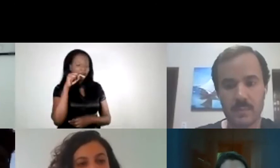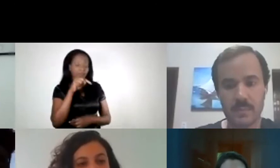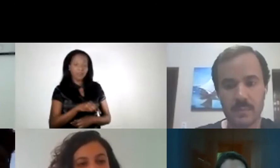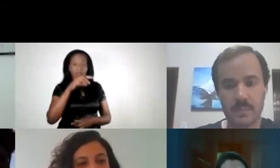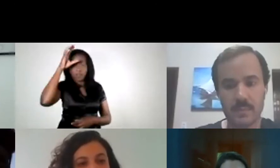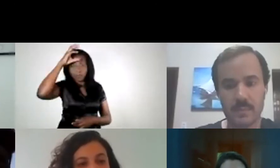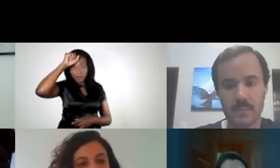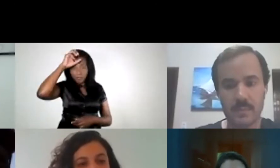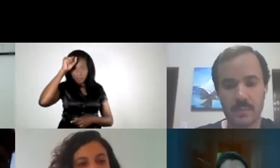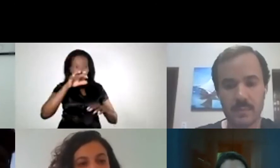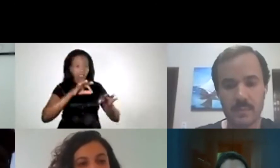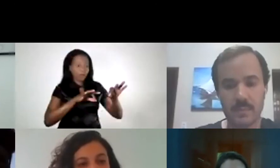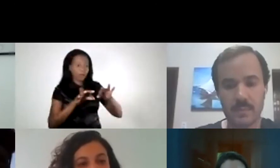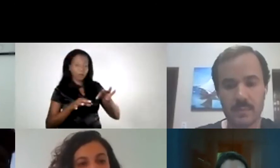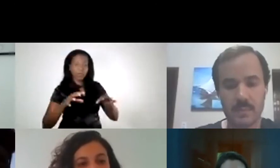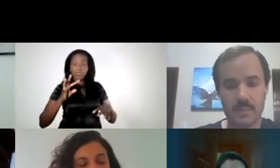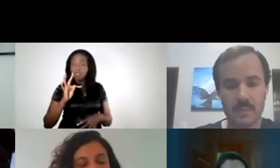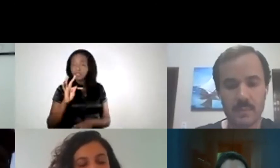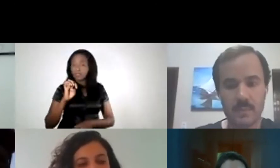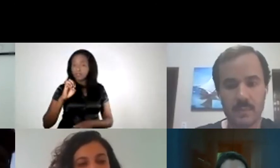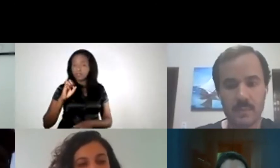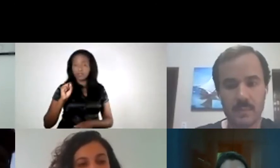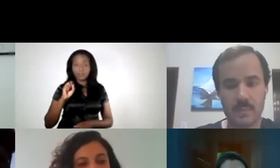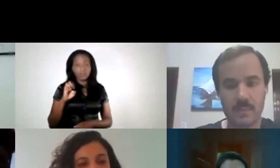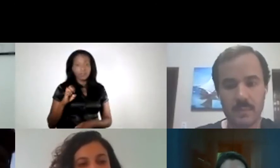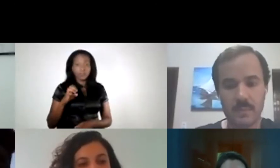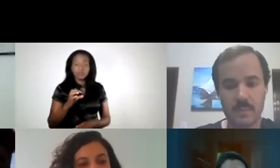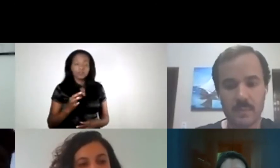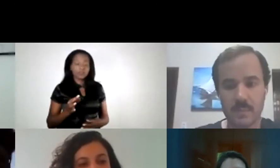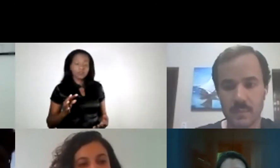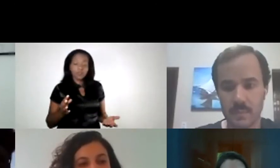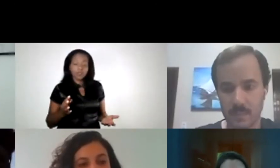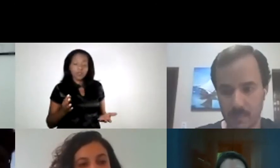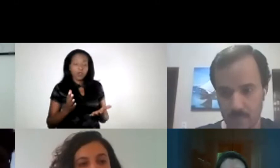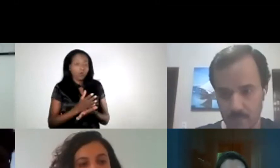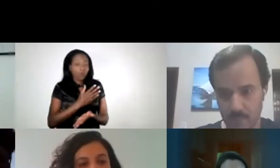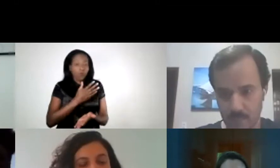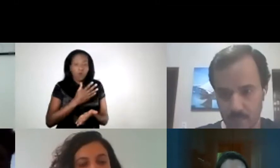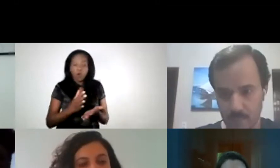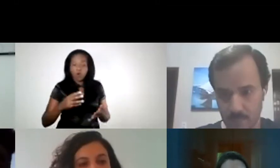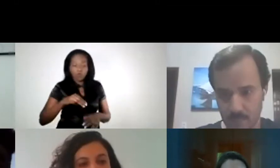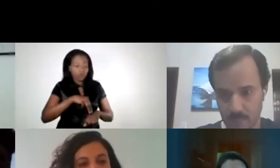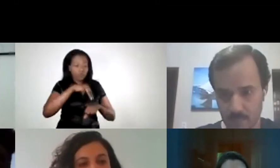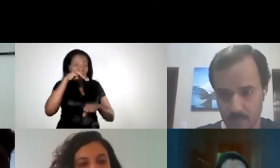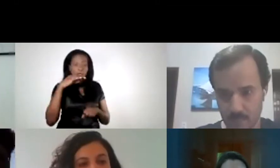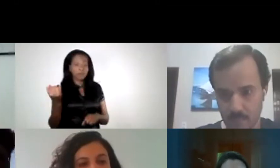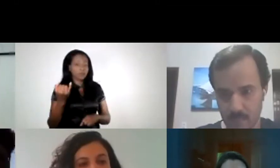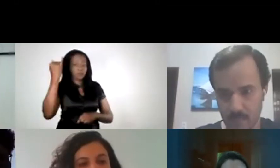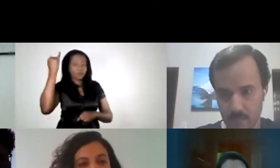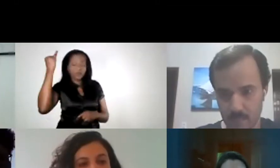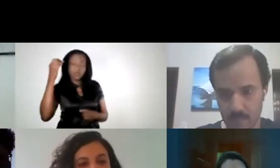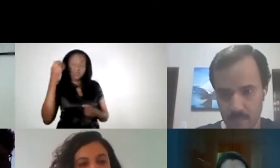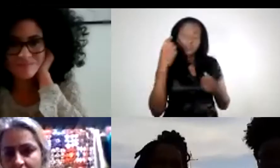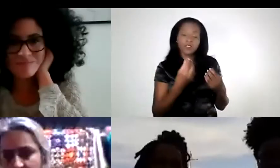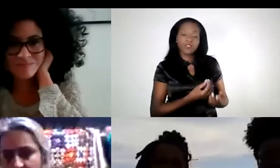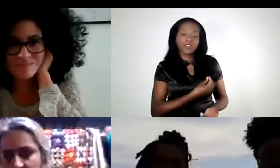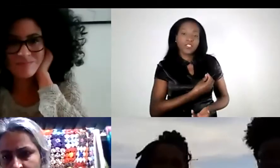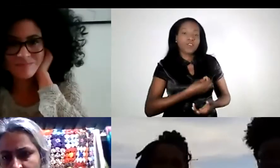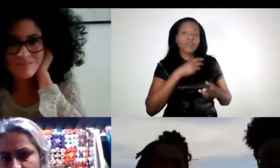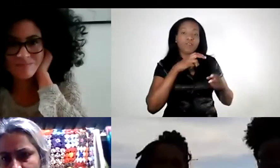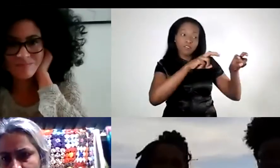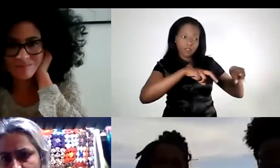suas teses, dissertações com os grandes, né, e mestres e mestras da